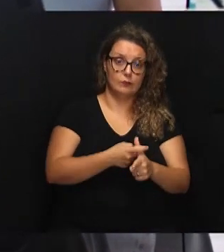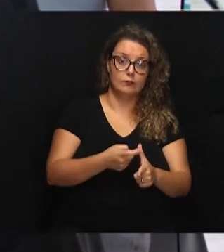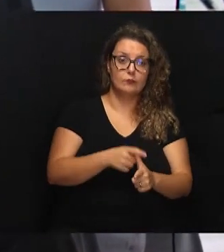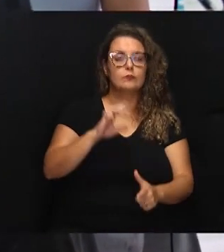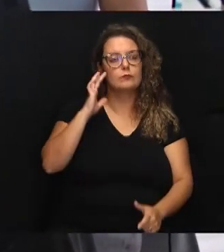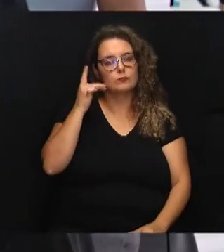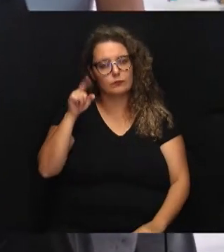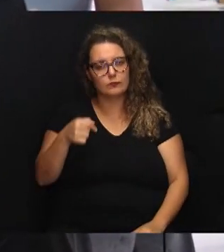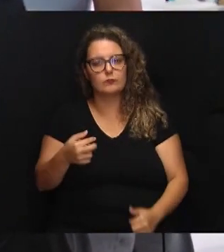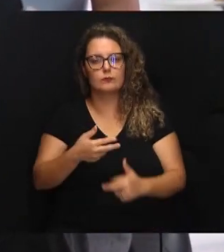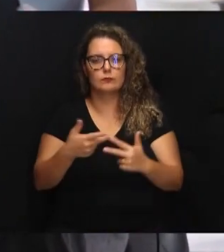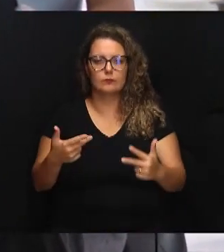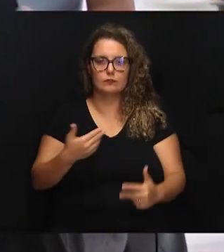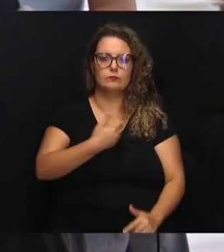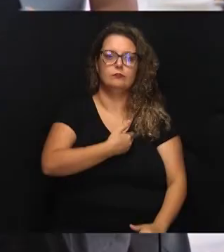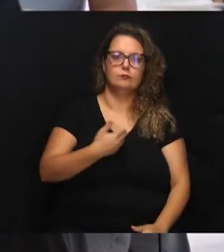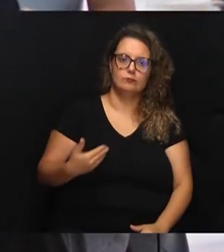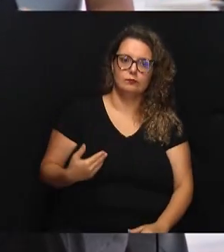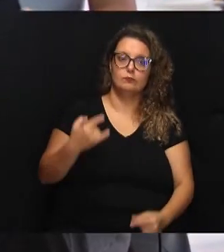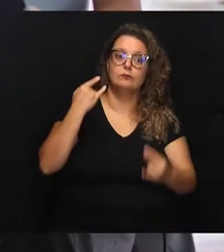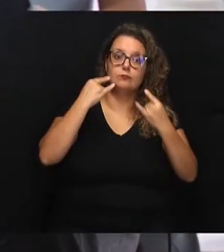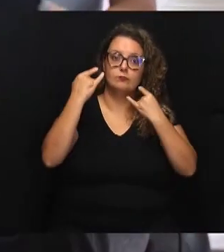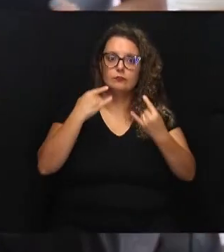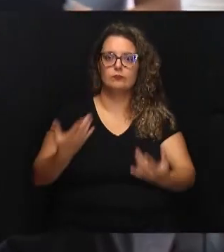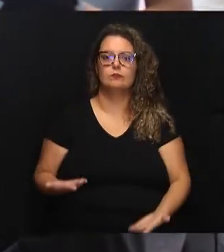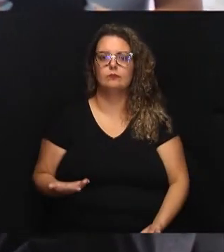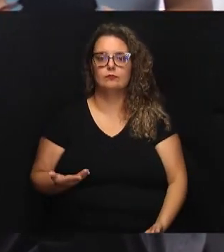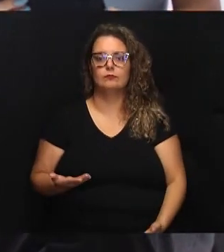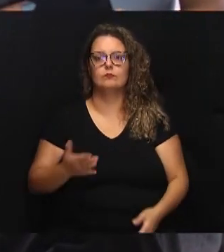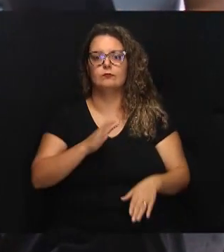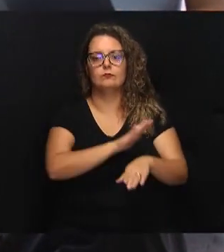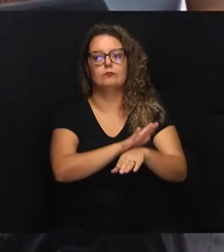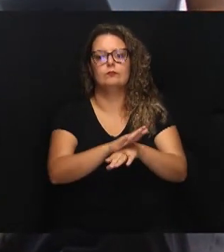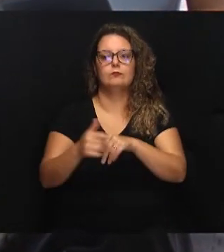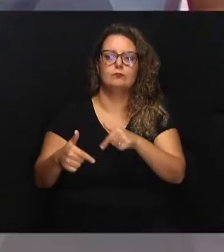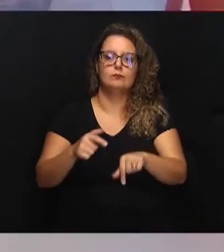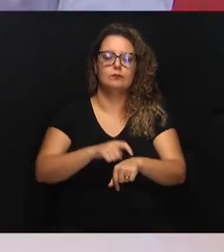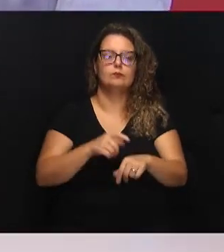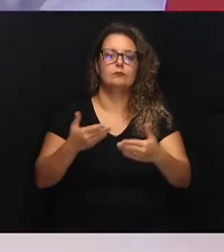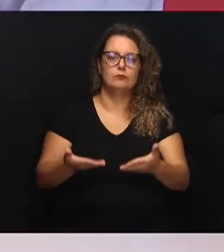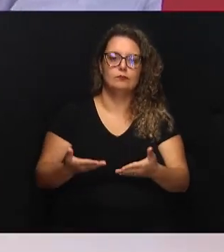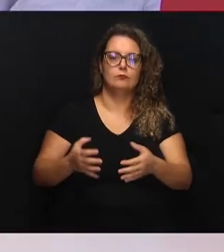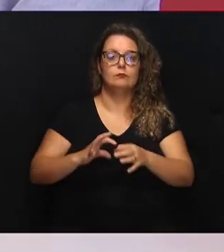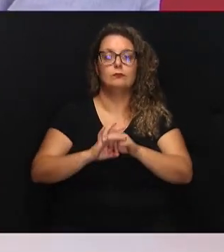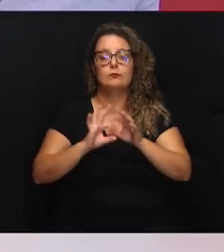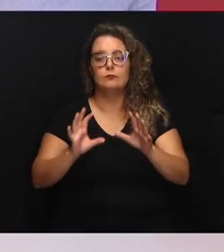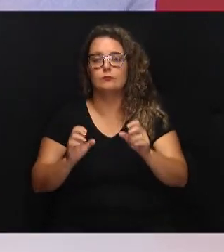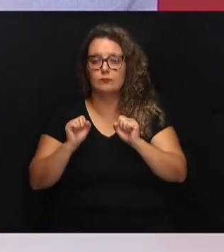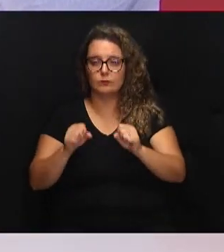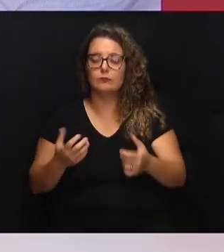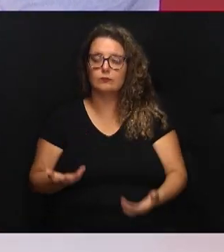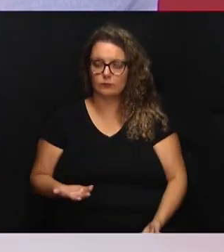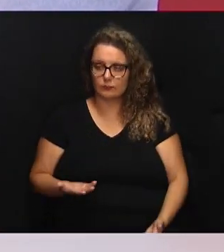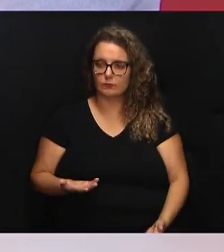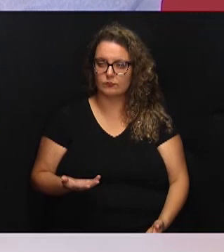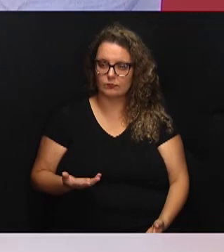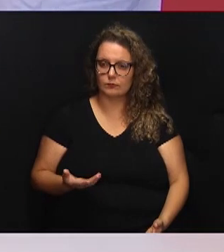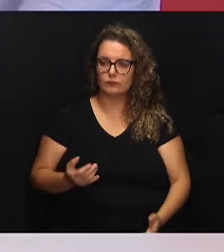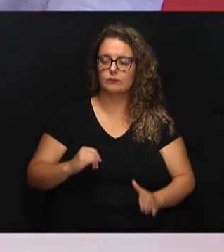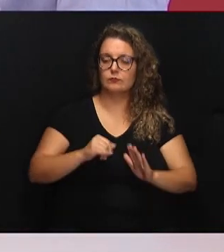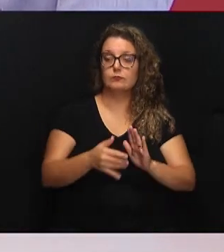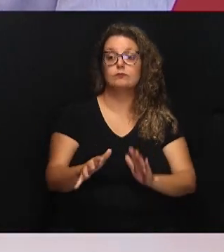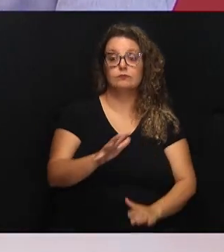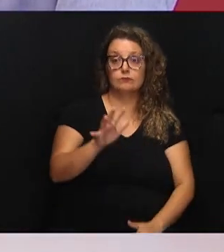uma das coisas que o governo está mais interessado em ajudar o trabalhador nesse momento. Permitir que ele possa sair de um juro muito